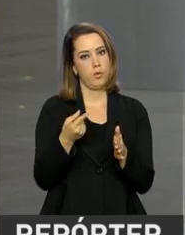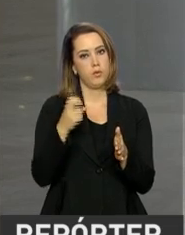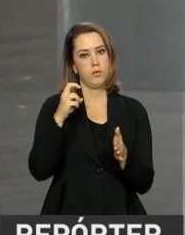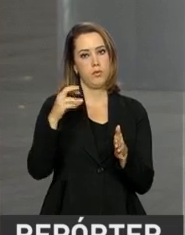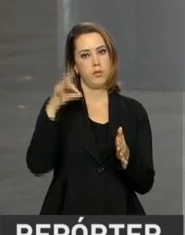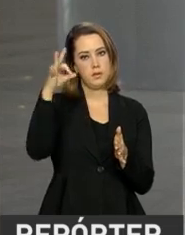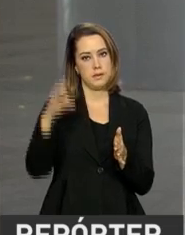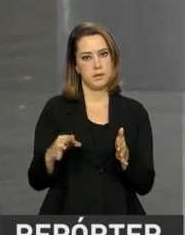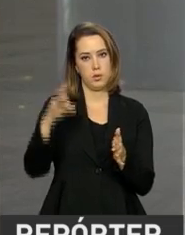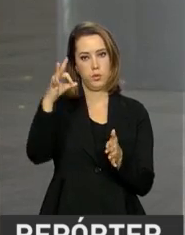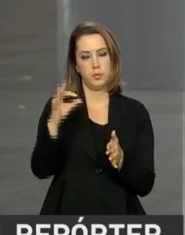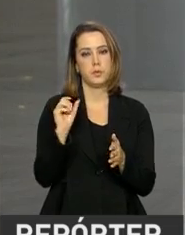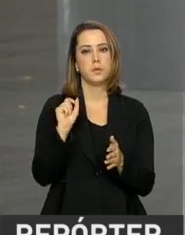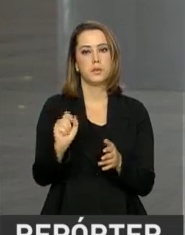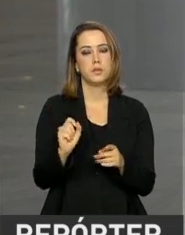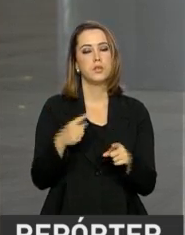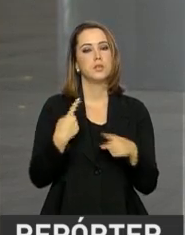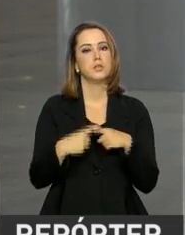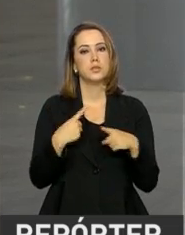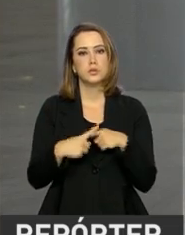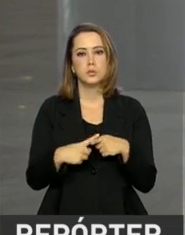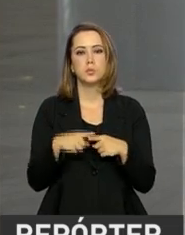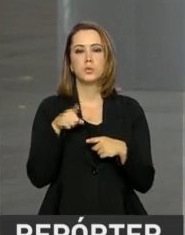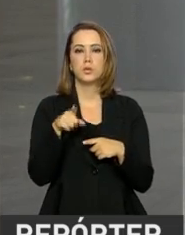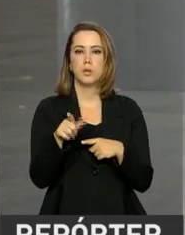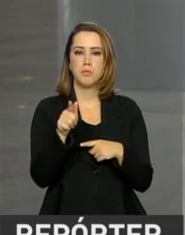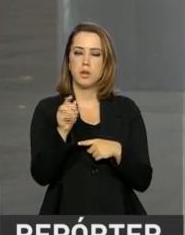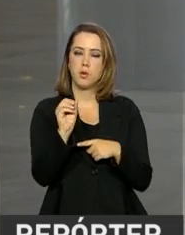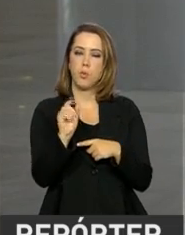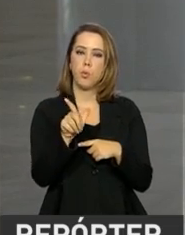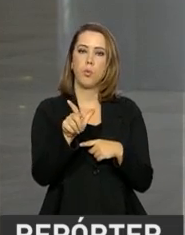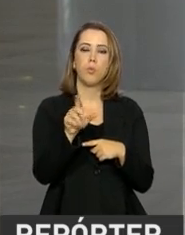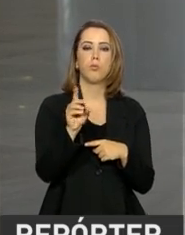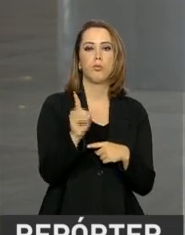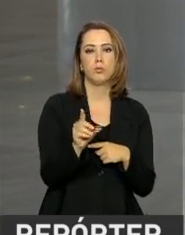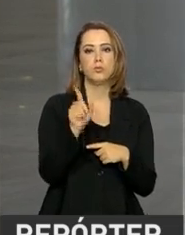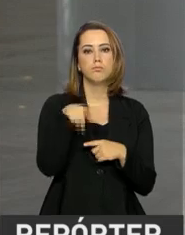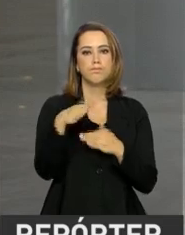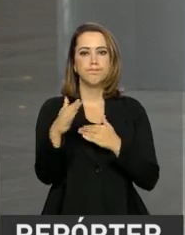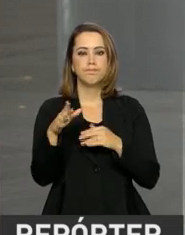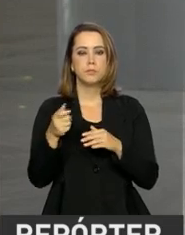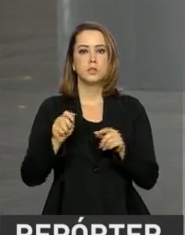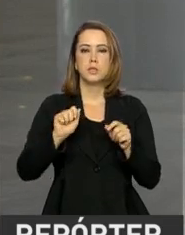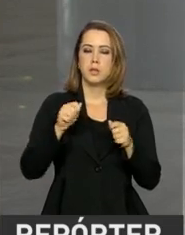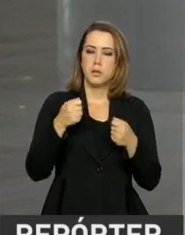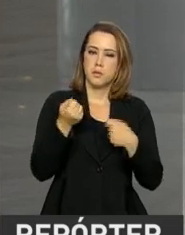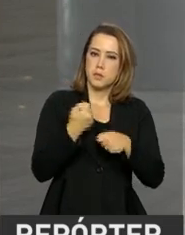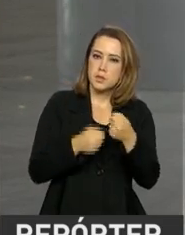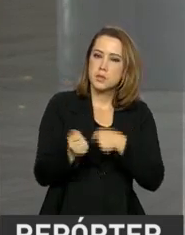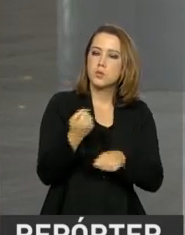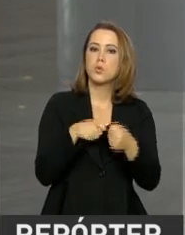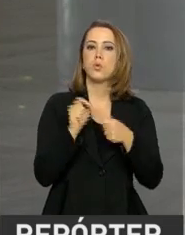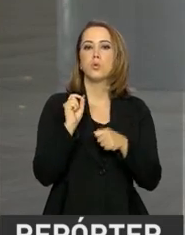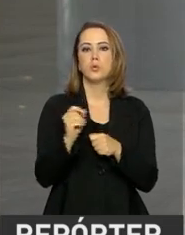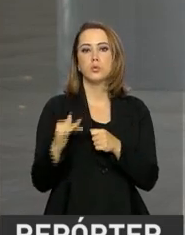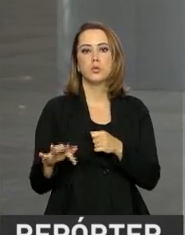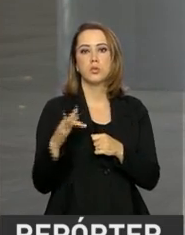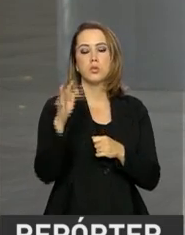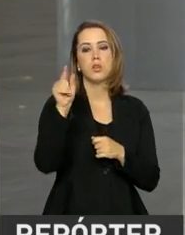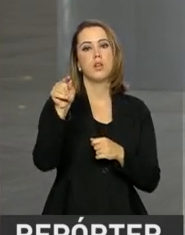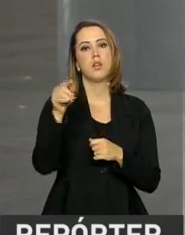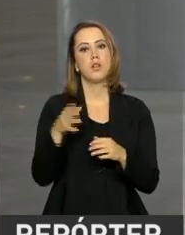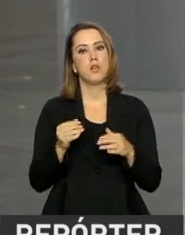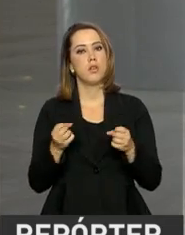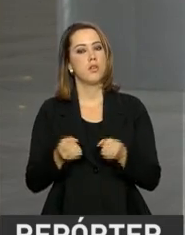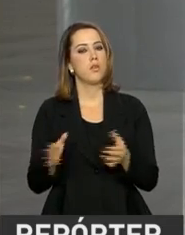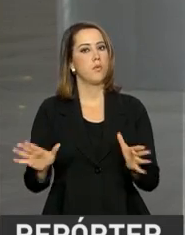45% por para goldfan o controle da inflação é necessário para a retomada da confiança dos empresários para